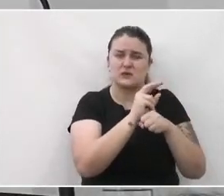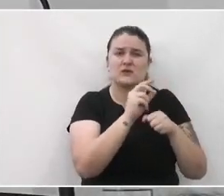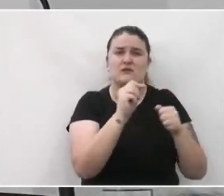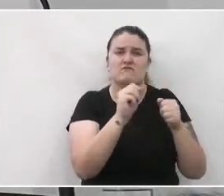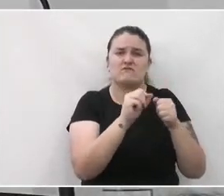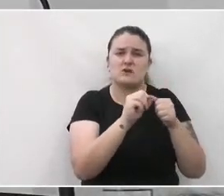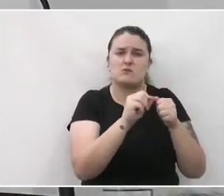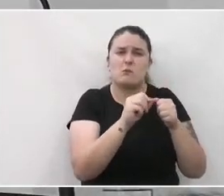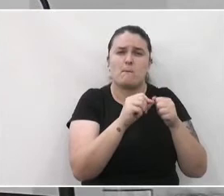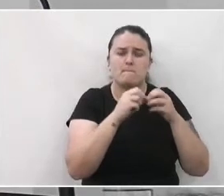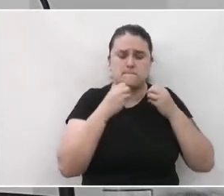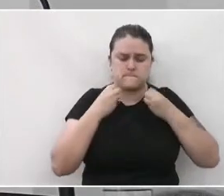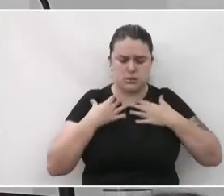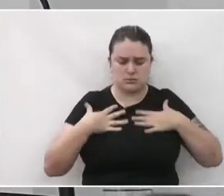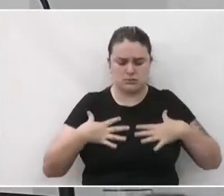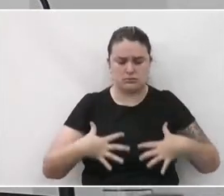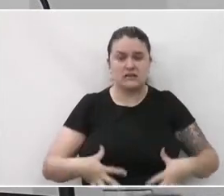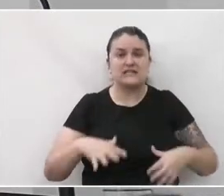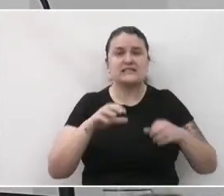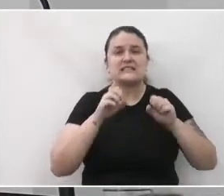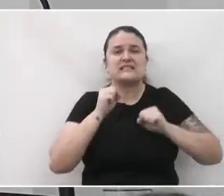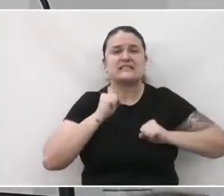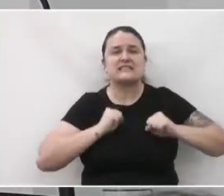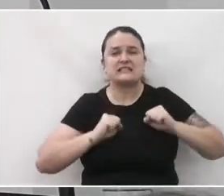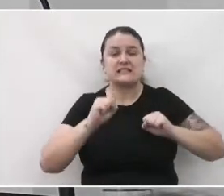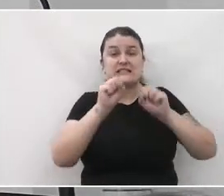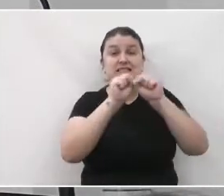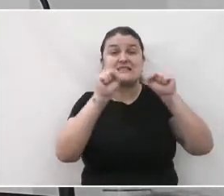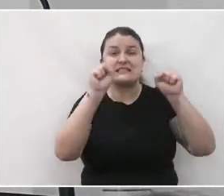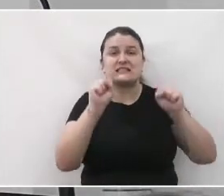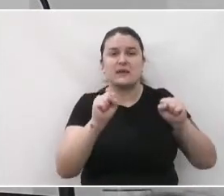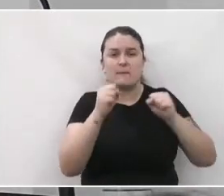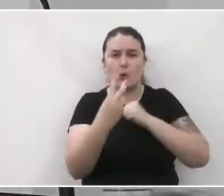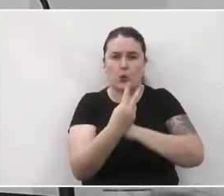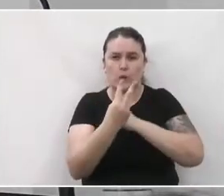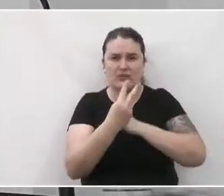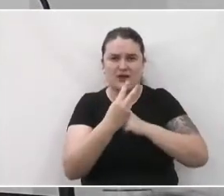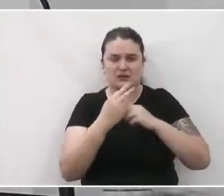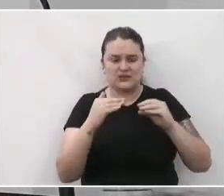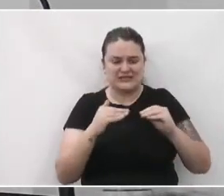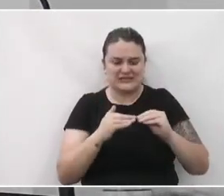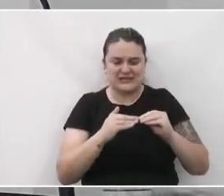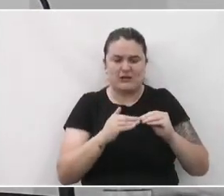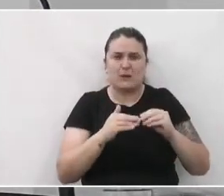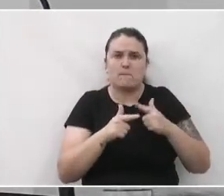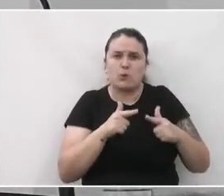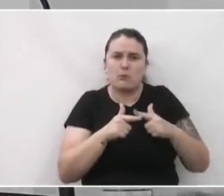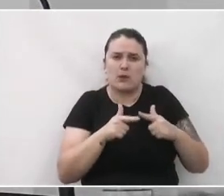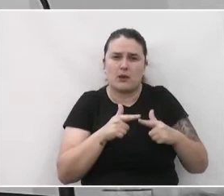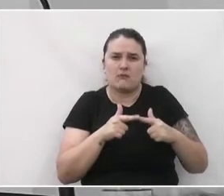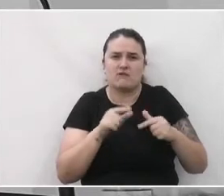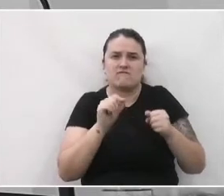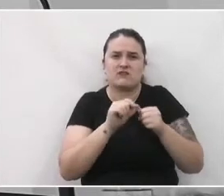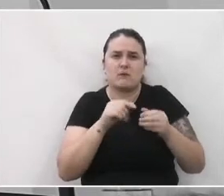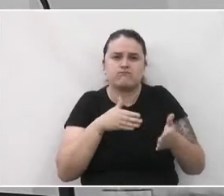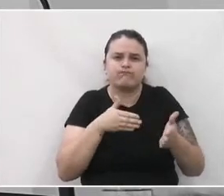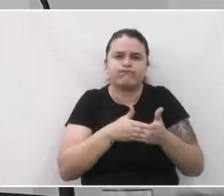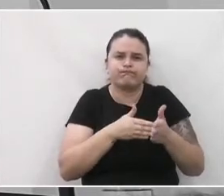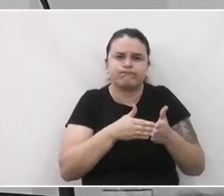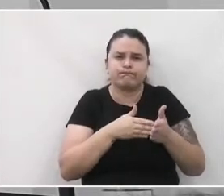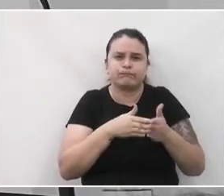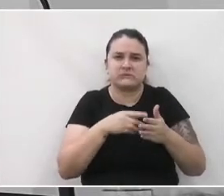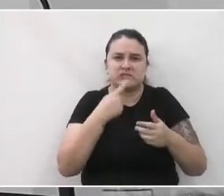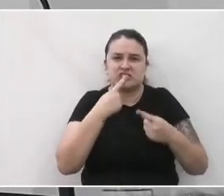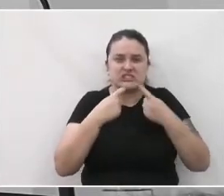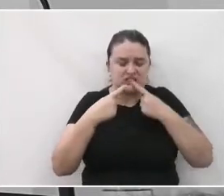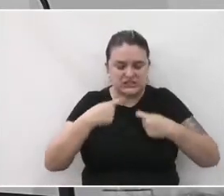exacerbação do sistema imunológico, e outra, que ele faz um processo de trombose dos